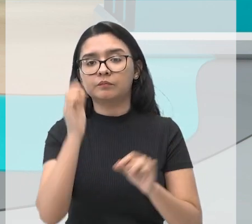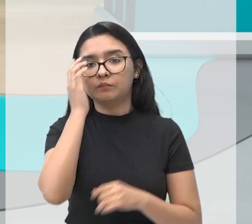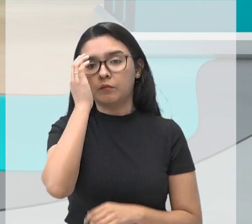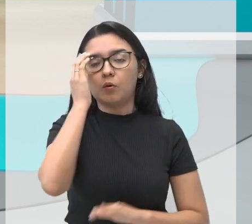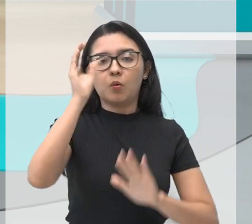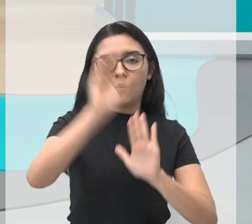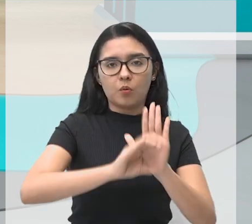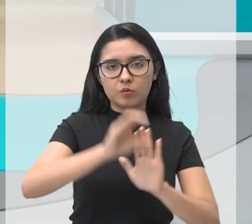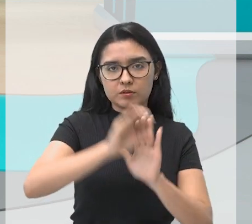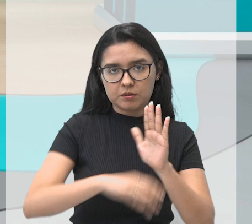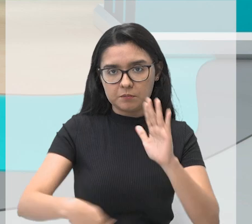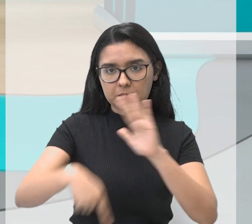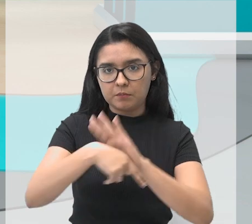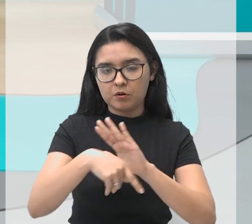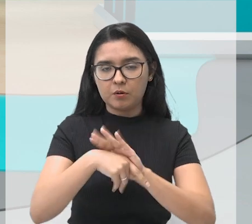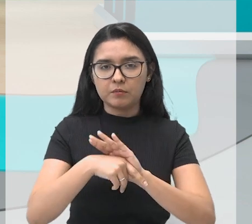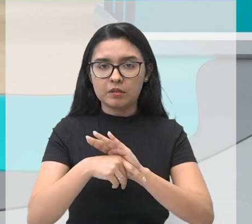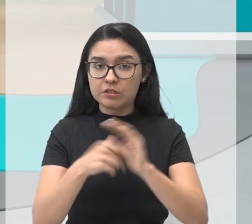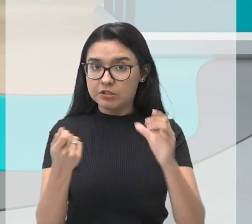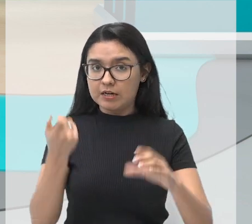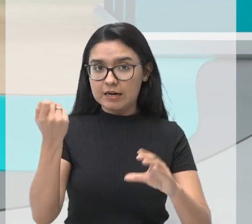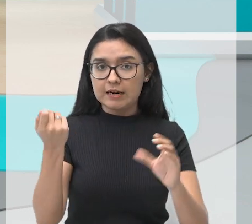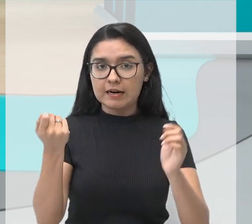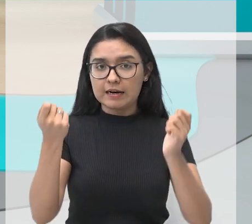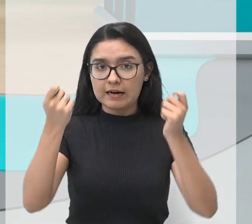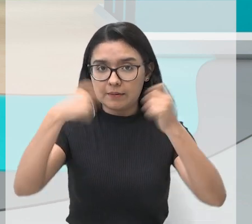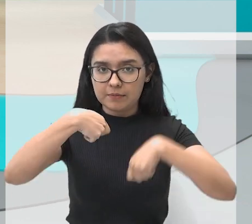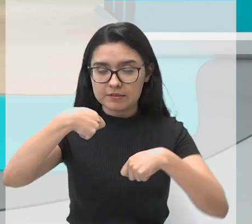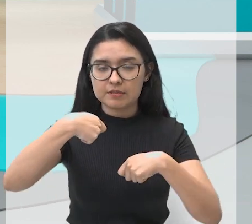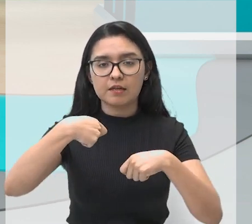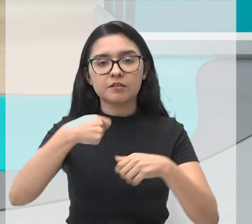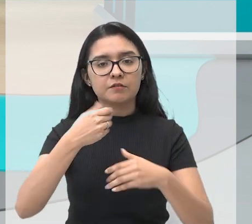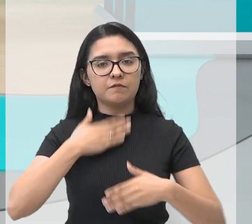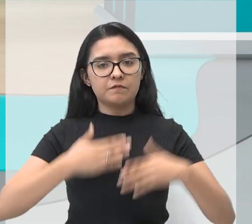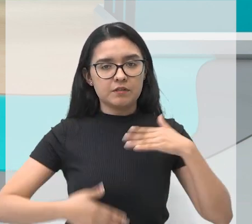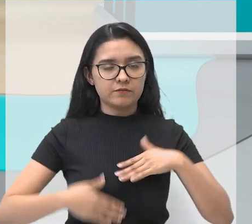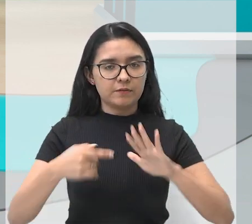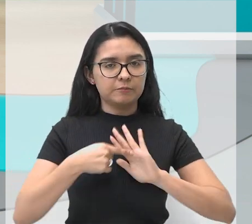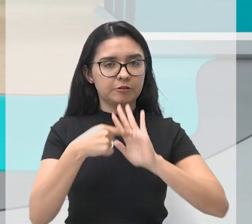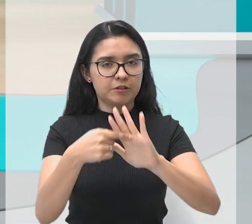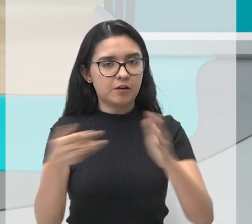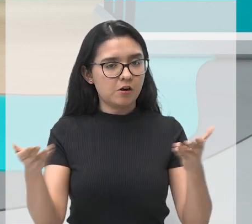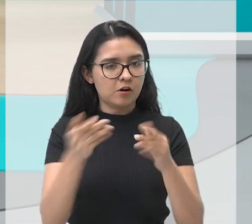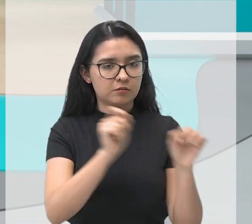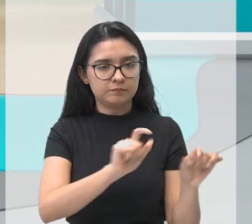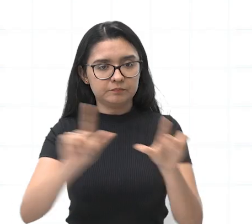a definição dessas capacidades físicas, que aparece na cartela para você agora.